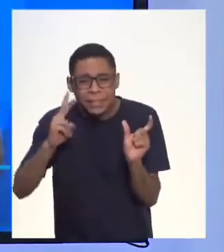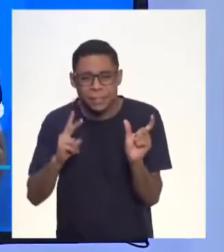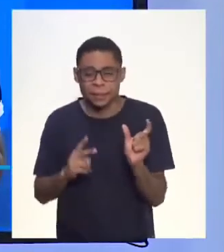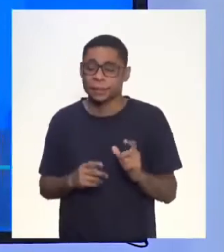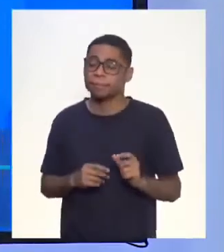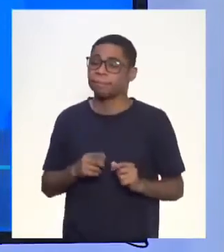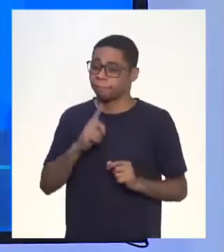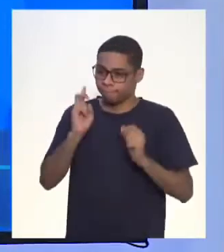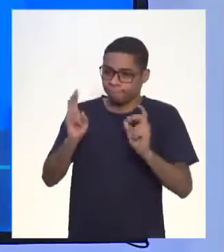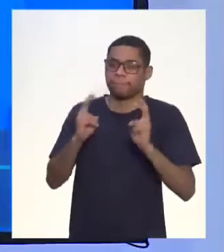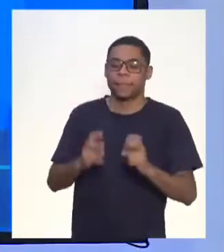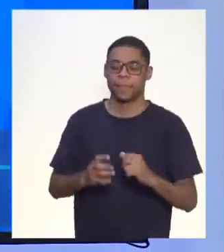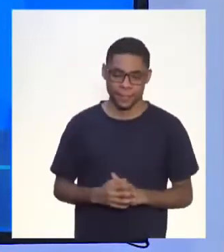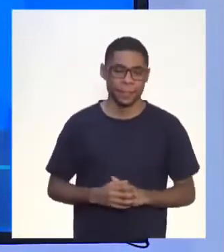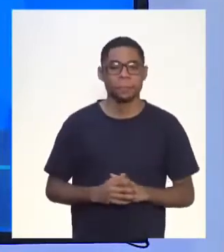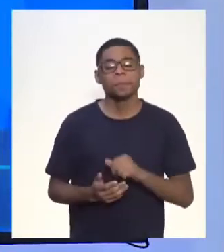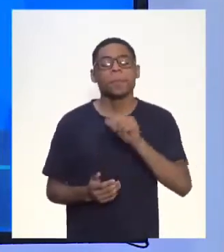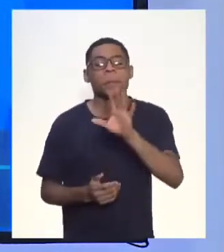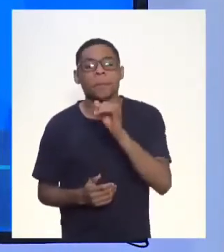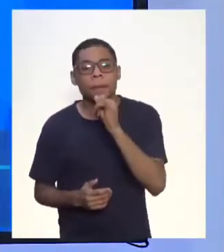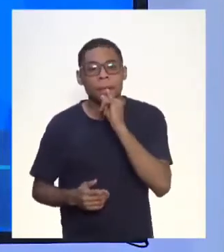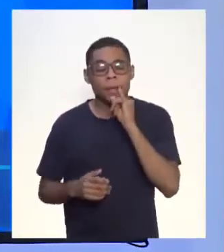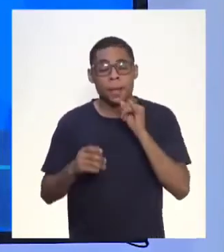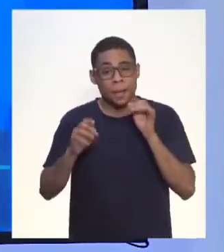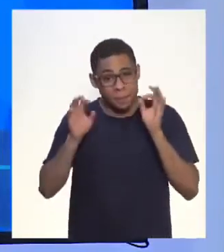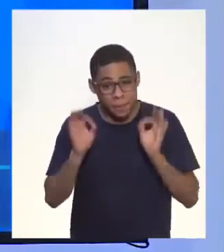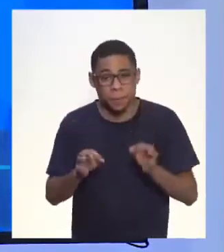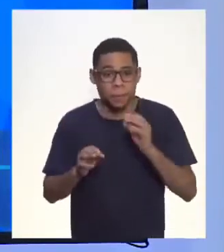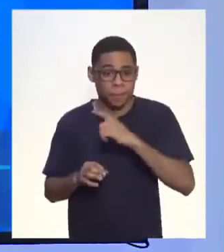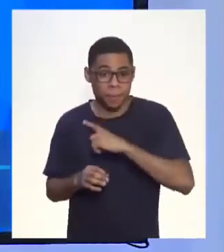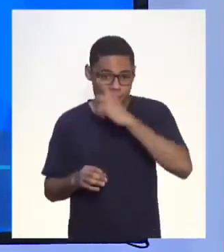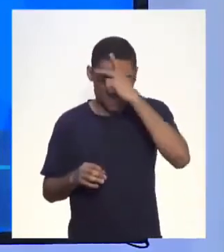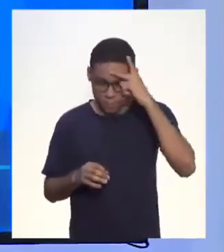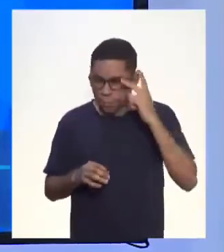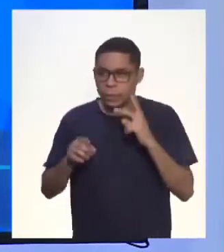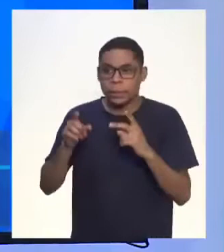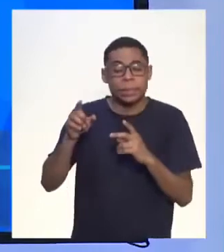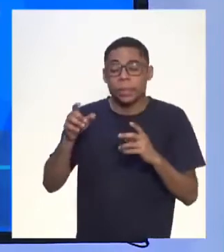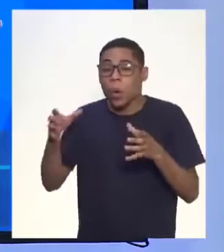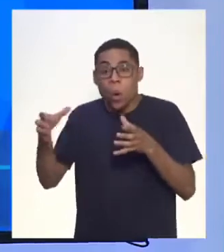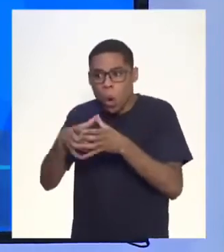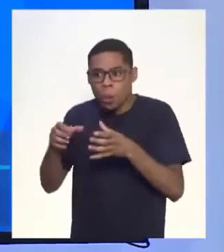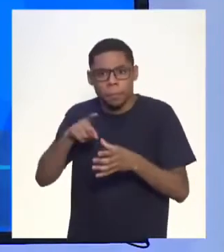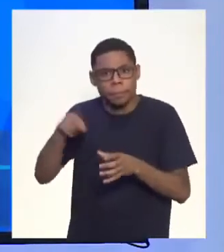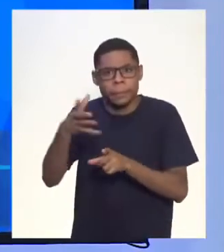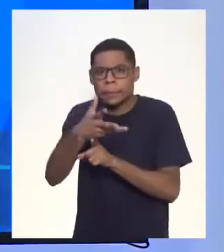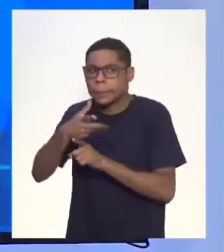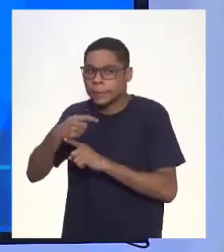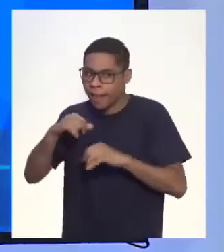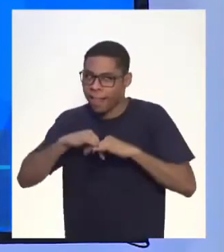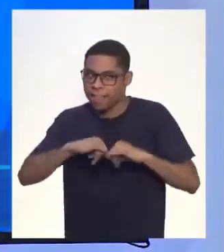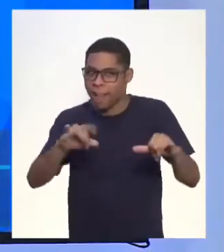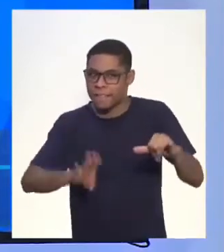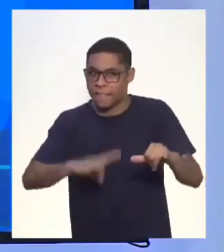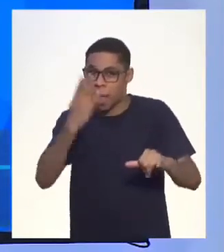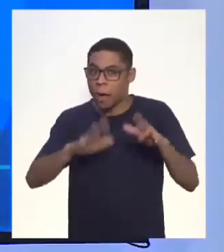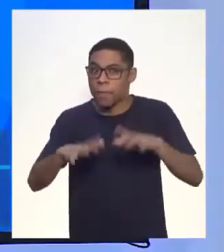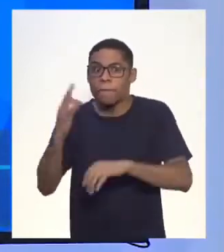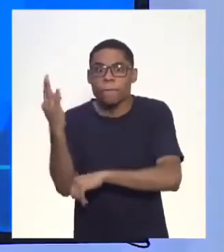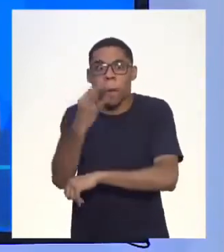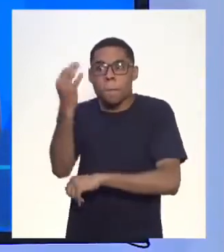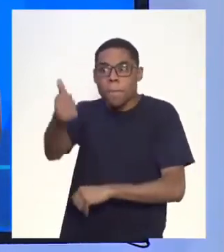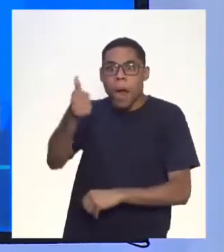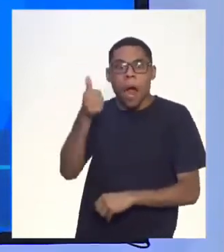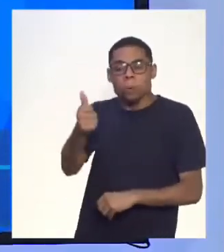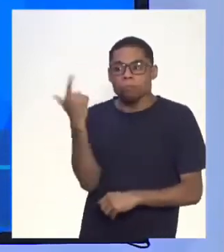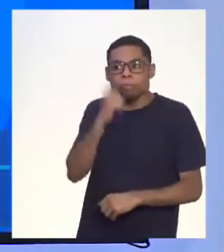você percebe. Mas tem como são especialistas, então muitos sites são especialistas em criar essas notícias, às vezes,